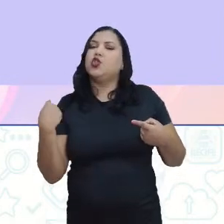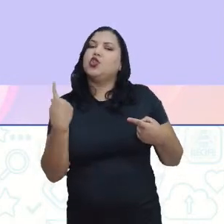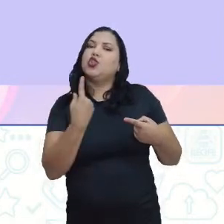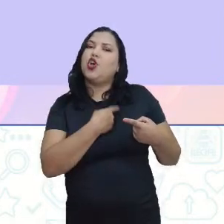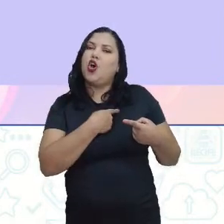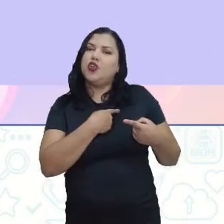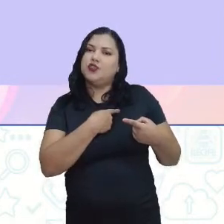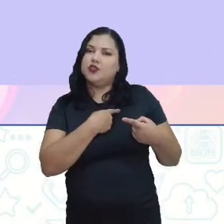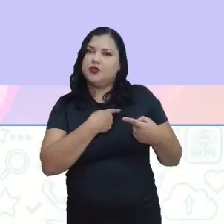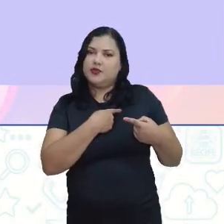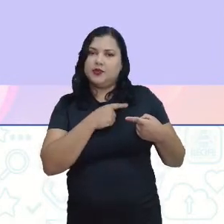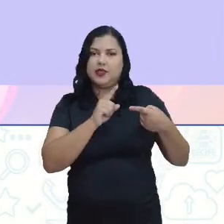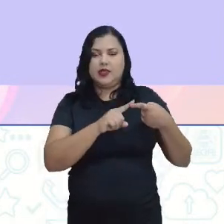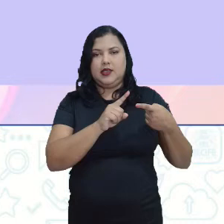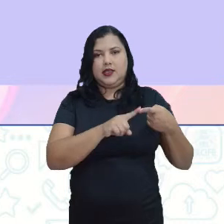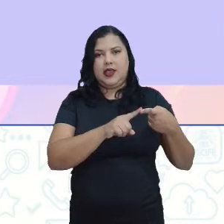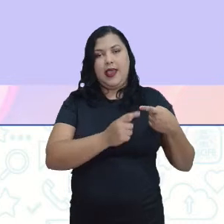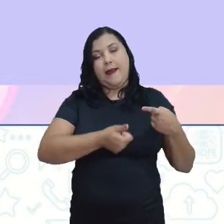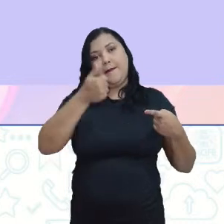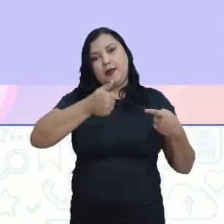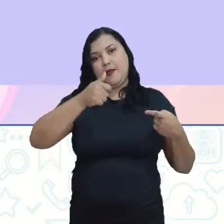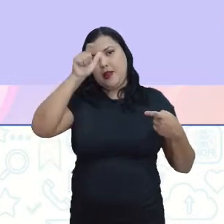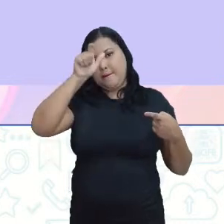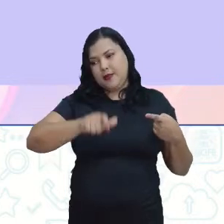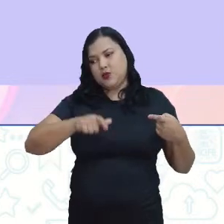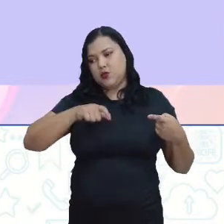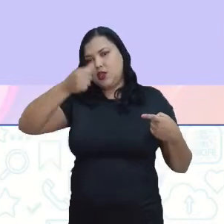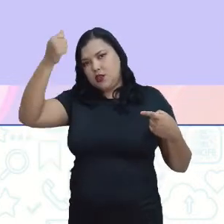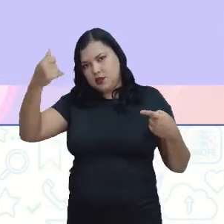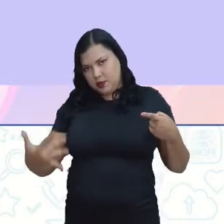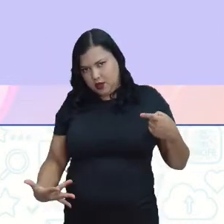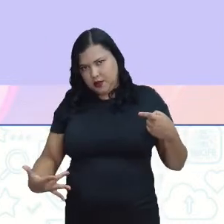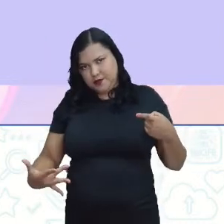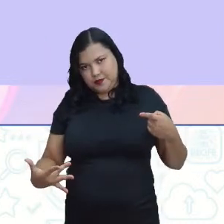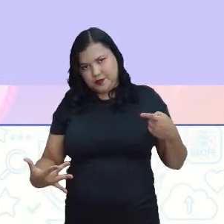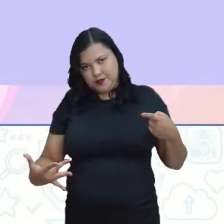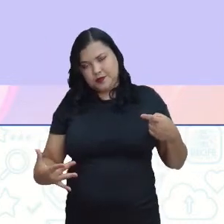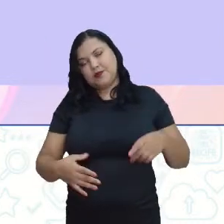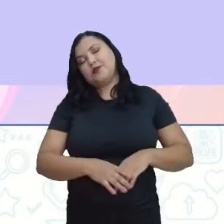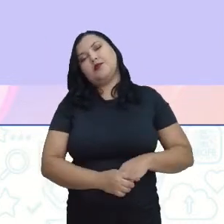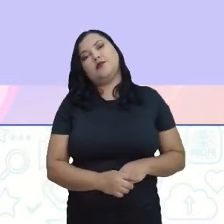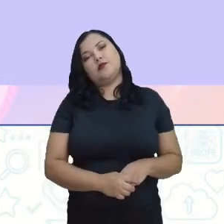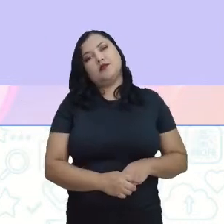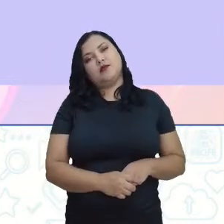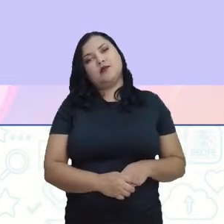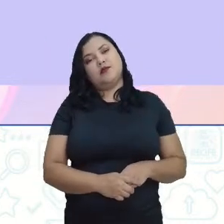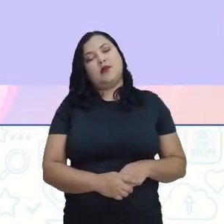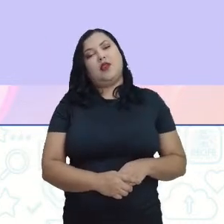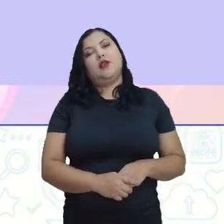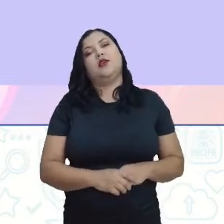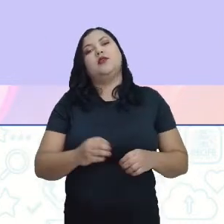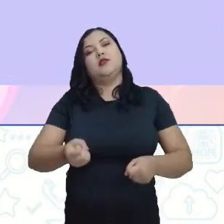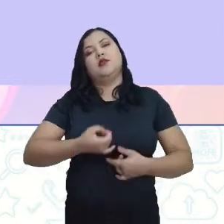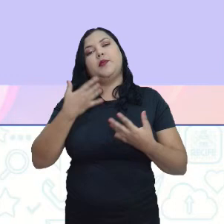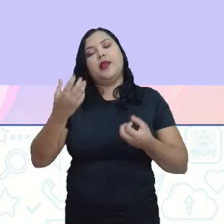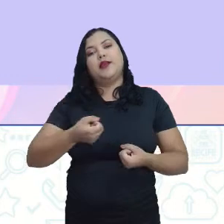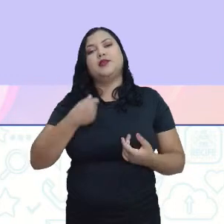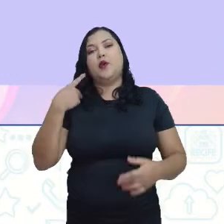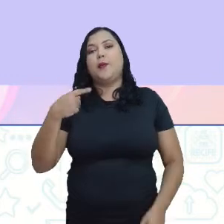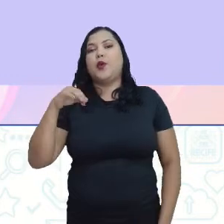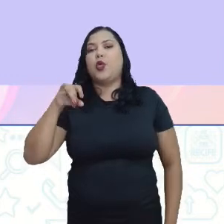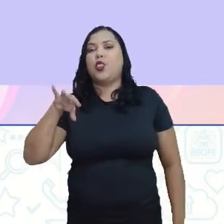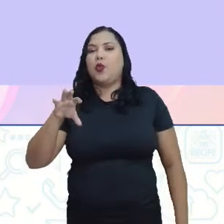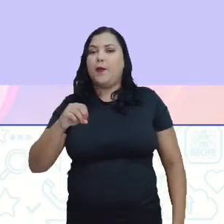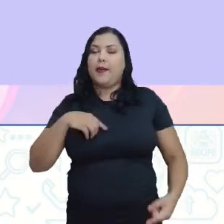quê? A primeira pessoa do discurso, que é aquela que fala. Né? Expressa pelos pronomes pessoais